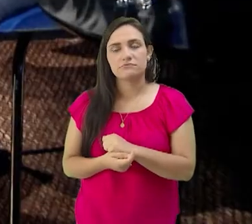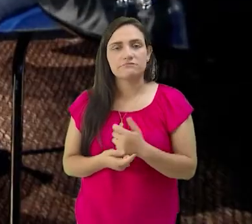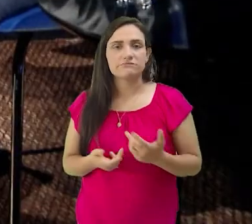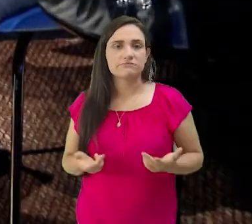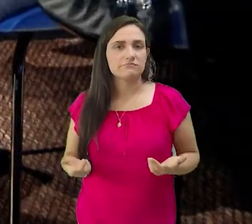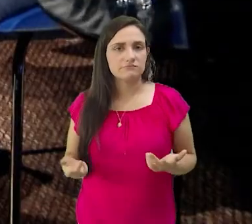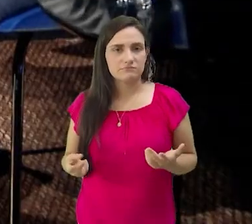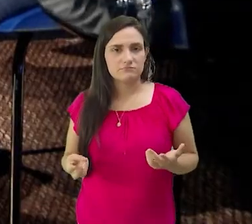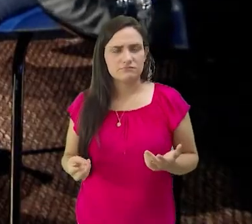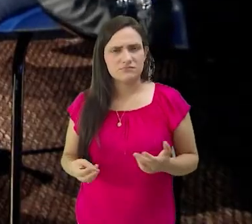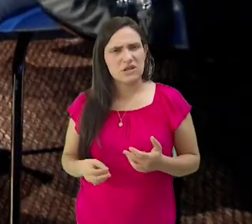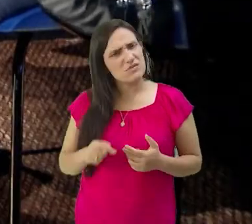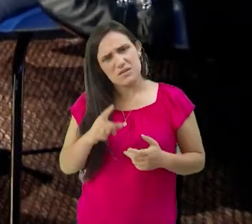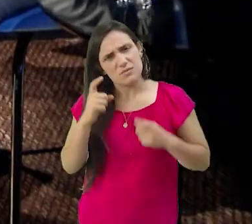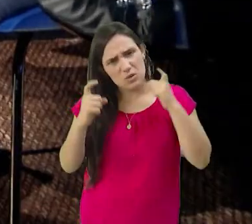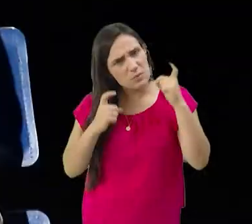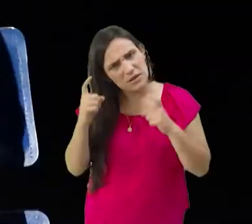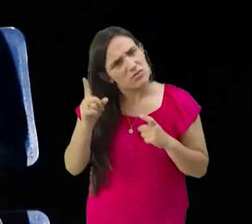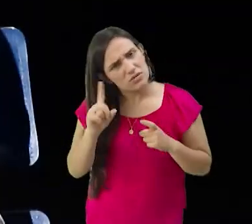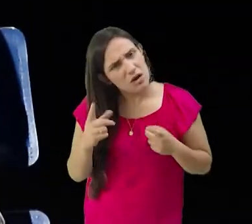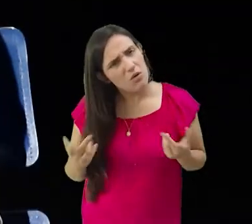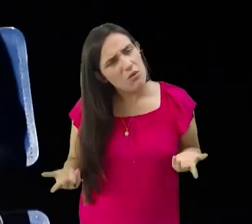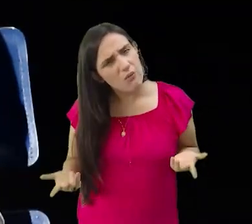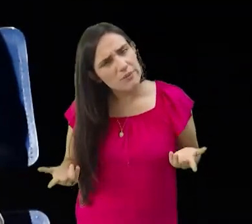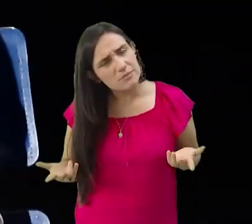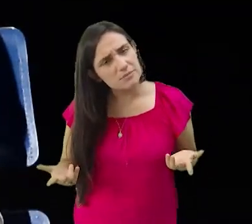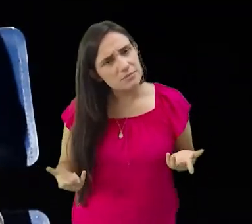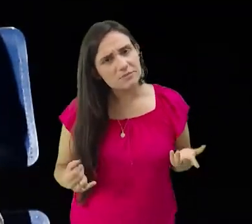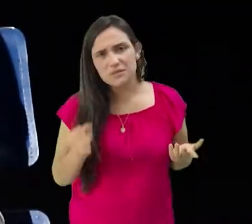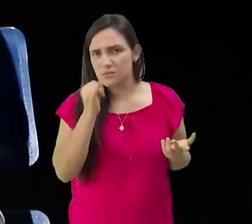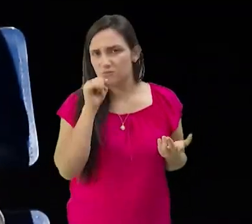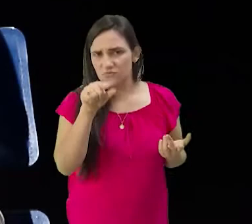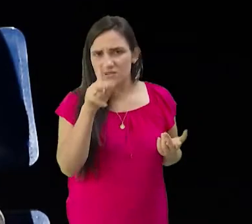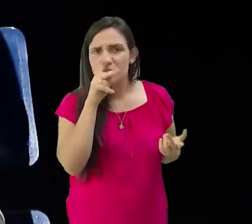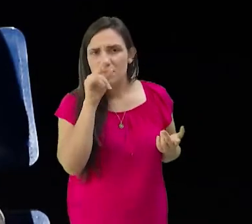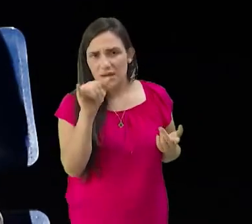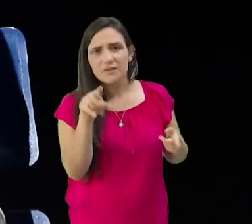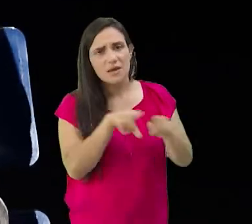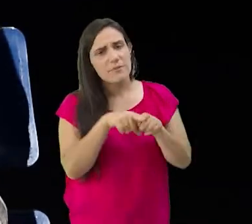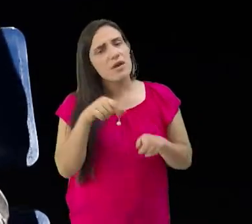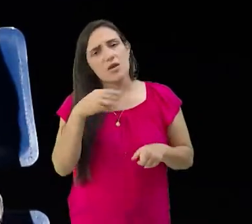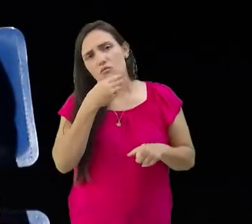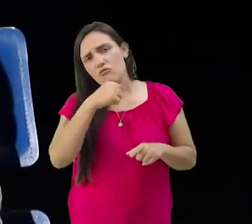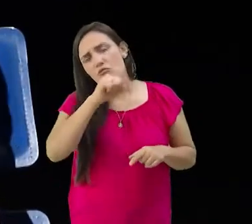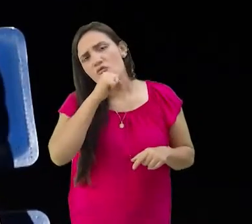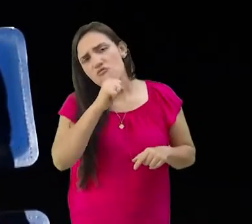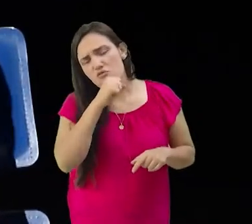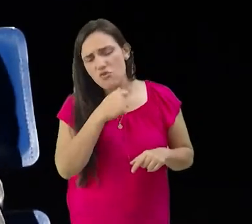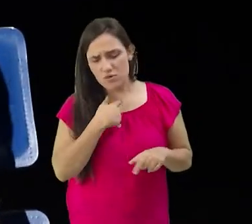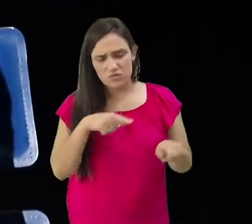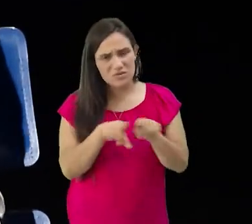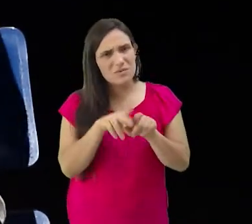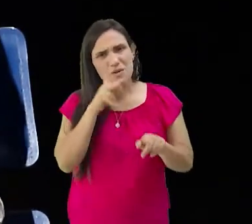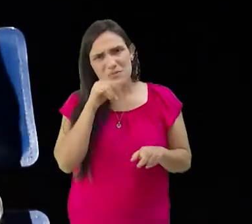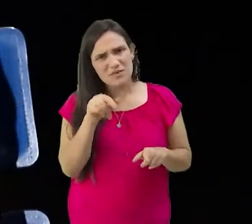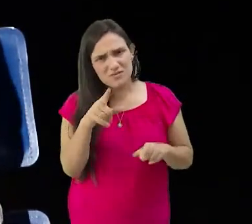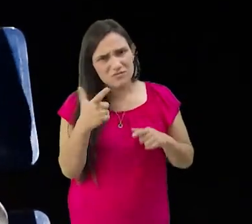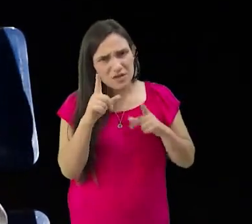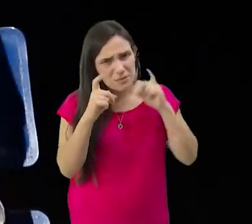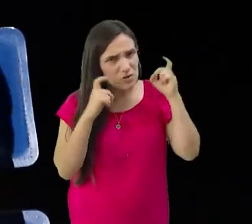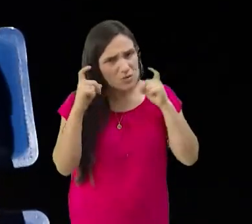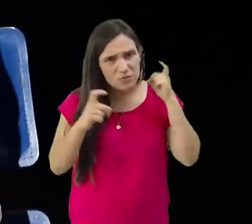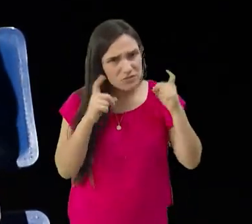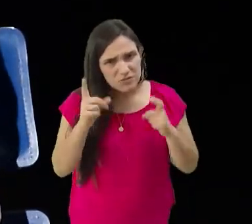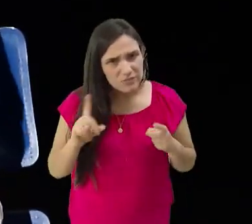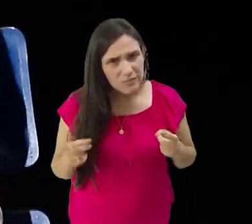reproduzem, né? Toma, toma droga. Mas Gilson, mas não te preocupa, por exemplo, você é pai, na verdade você também é avô, eu sou